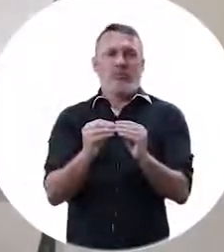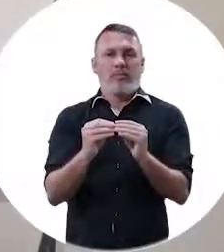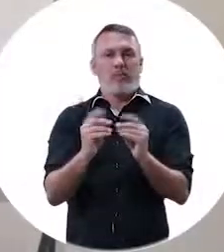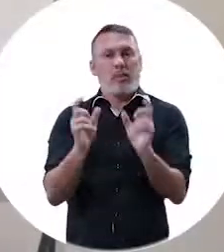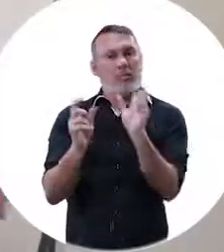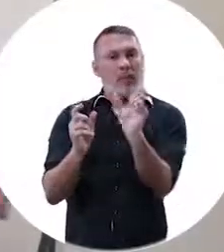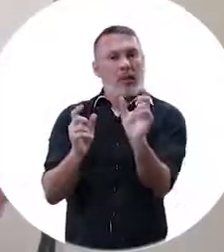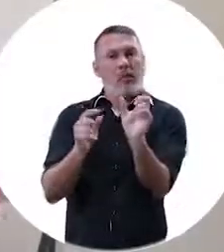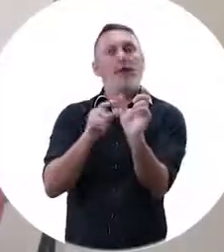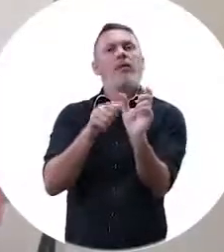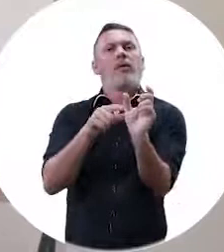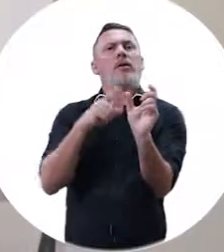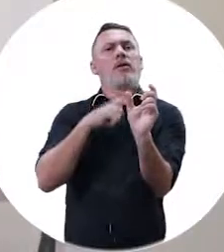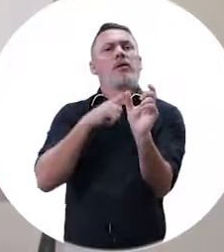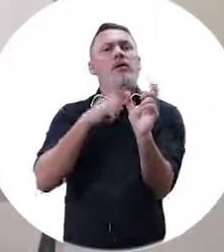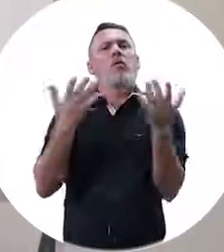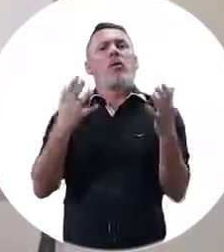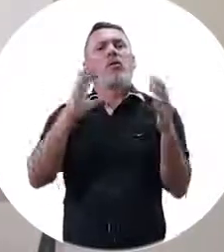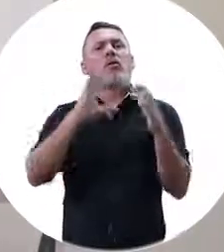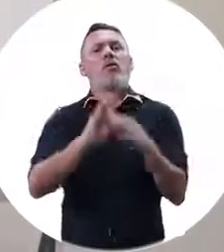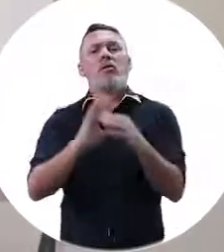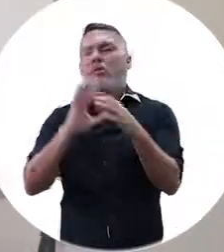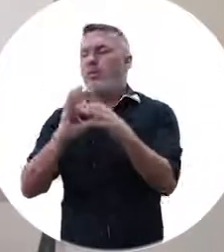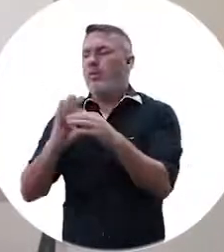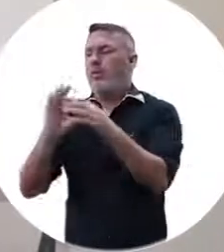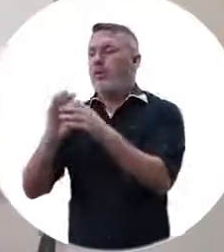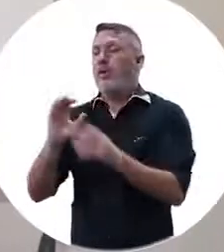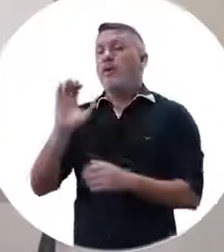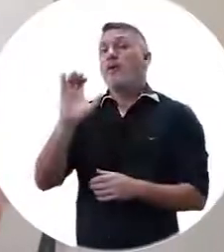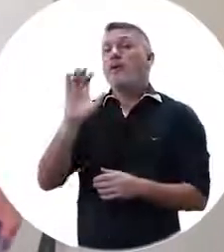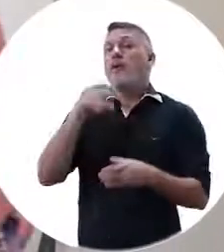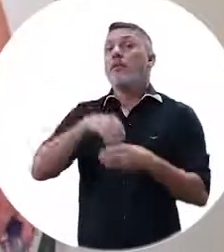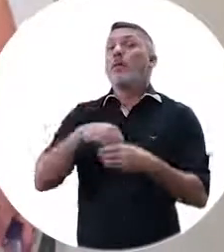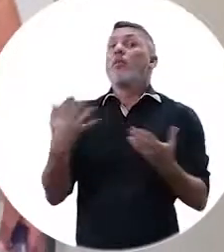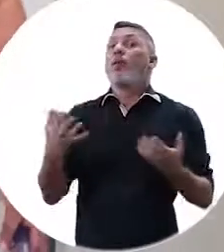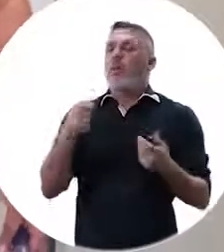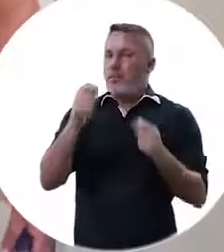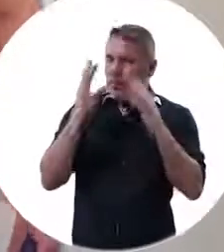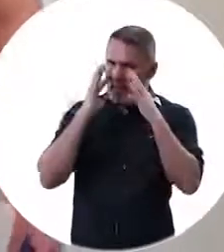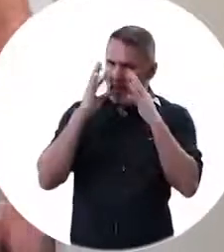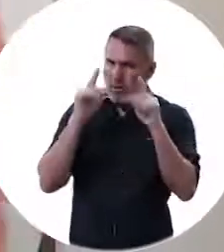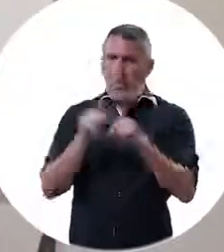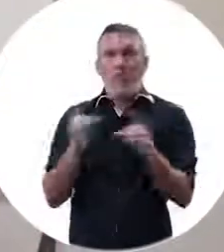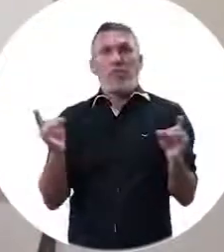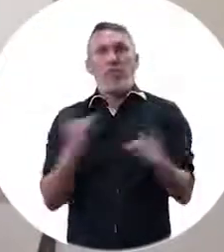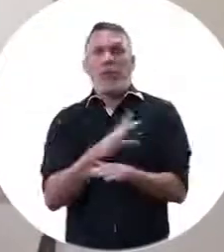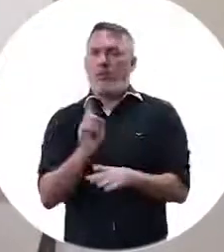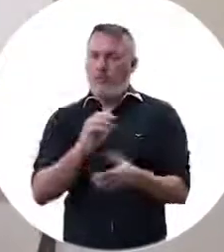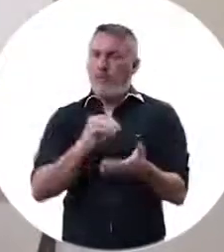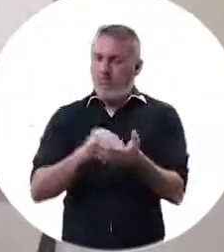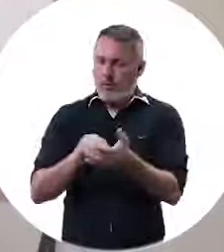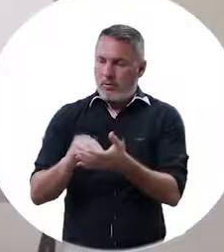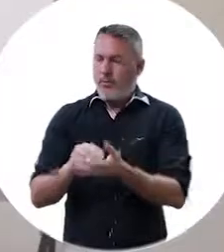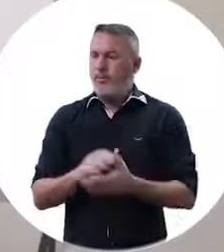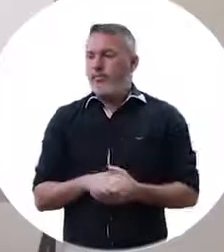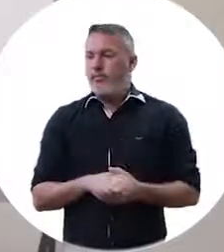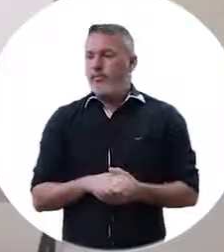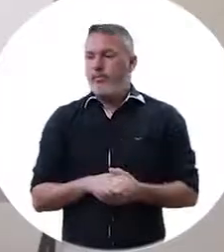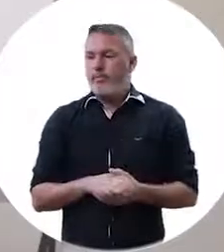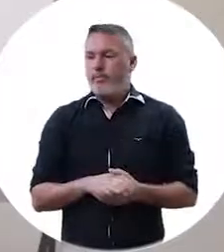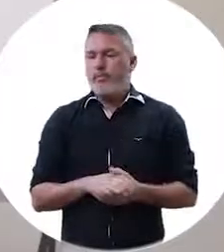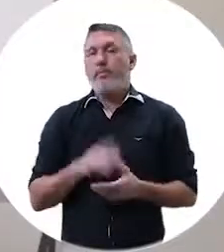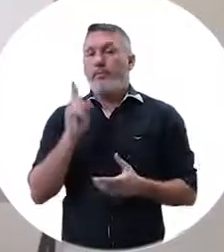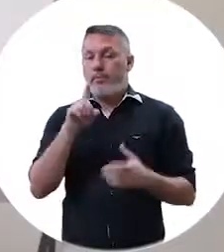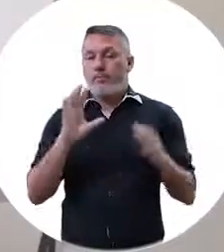Certo? Só que esse metil está ligado em qual cadeia carbônica? Tem que prestar atenção aqui.